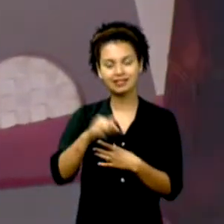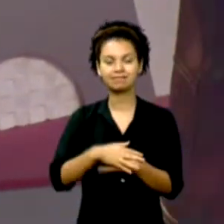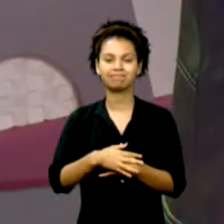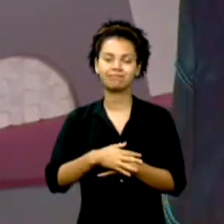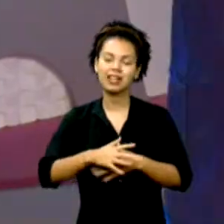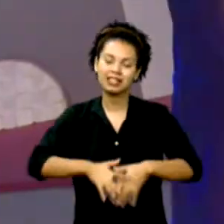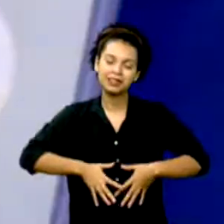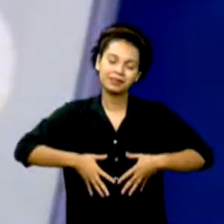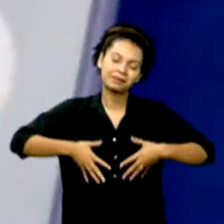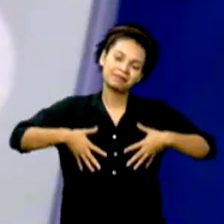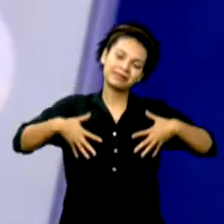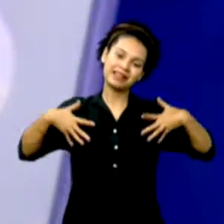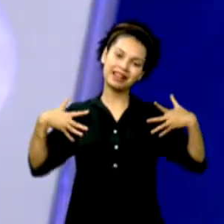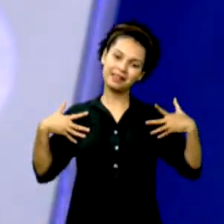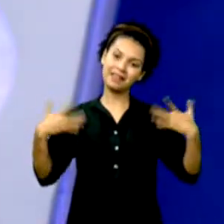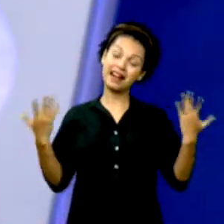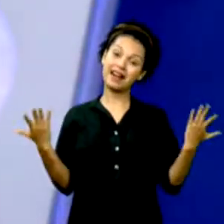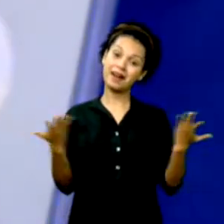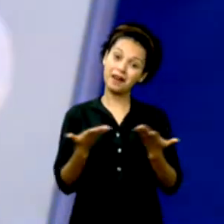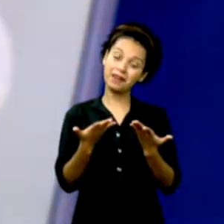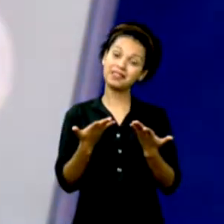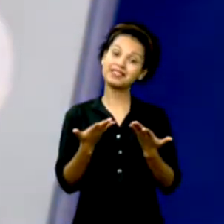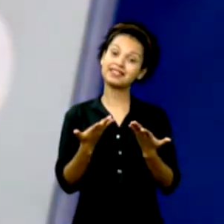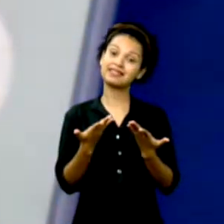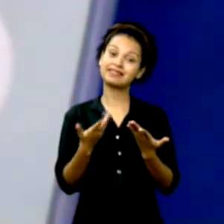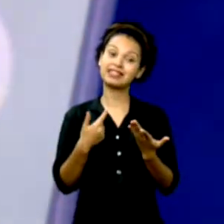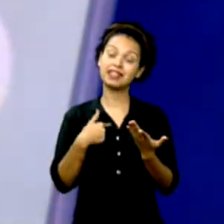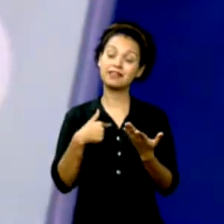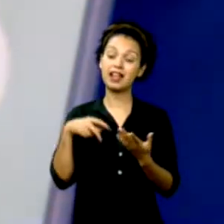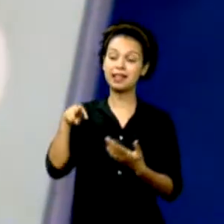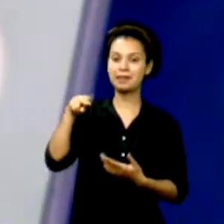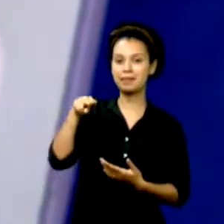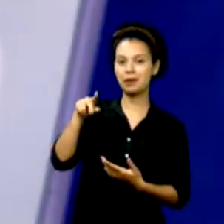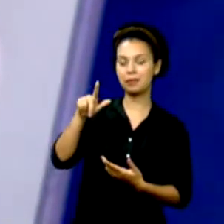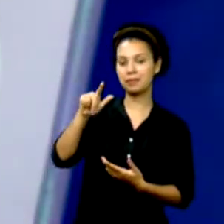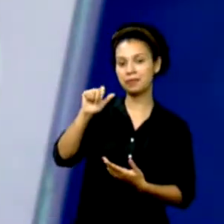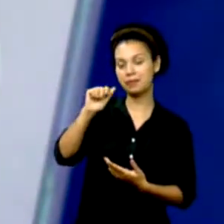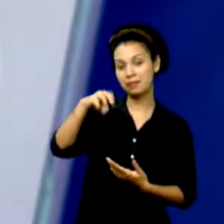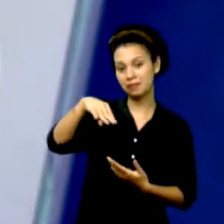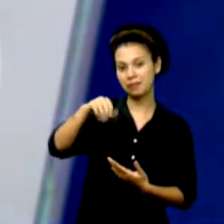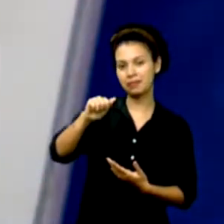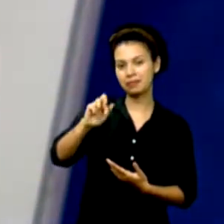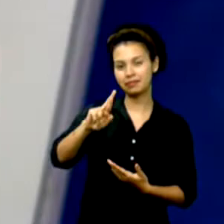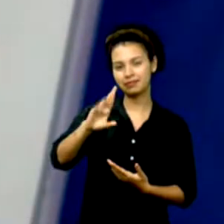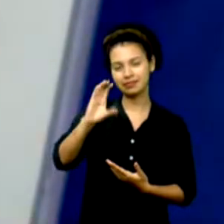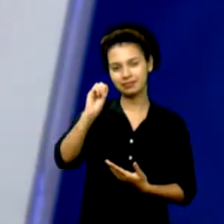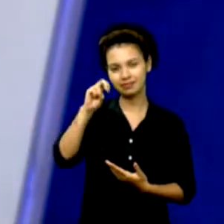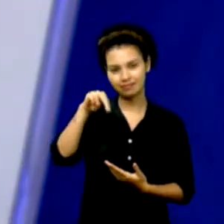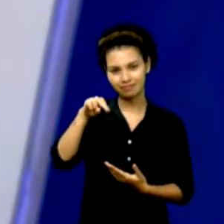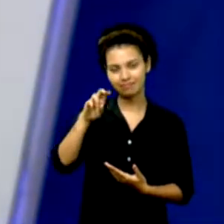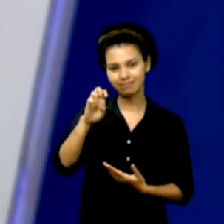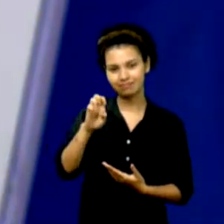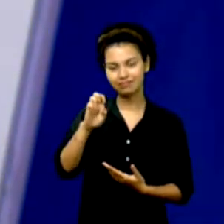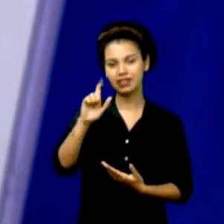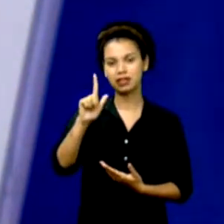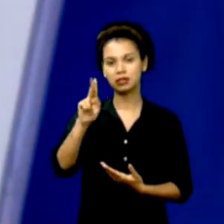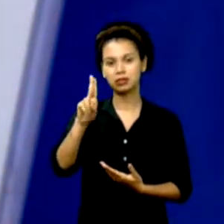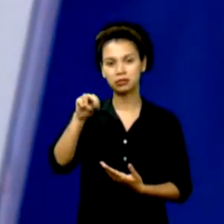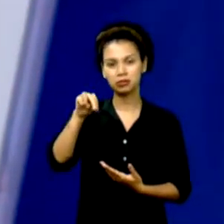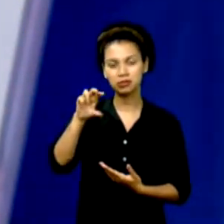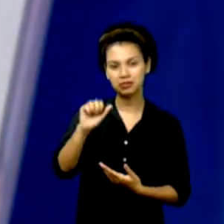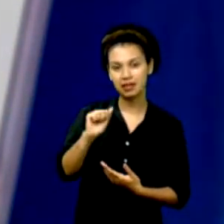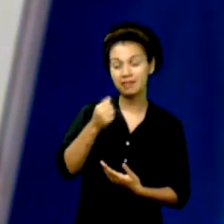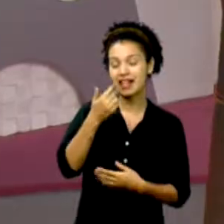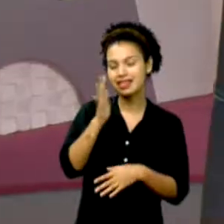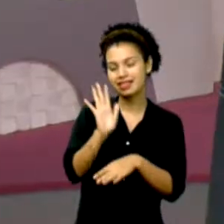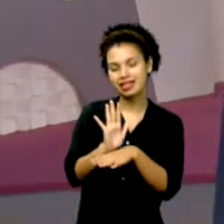honra. Hoje eu vou estar com o querido irmão Marconi Luna. Né? Eu vou estar com ele numa tarde abençoada. Quem quiser conhecer